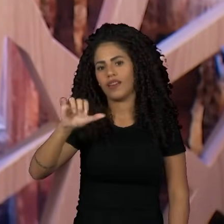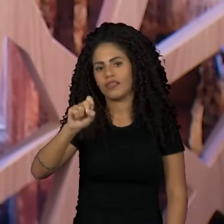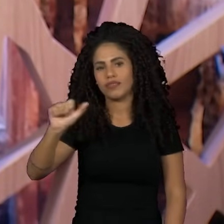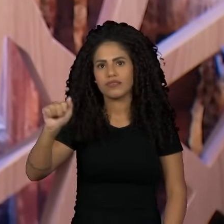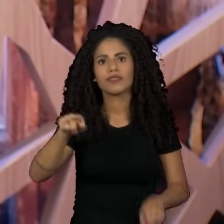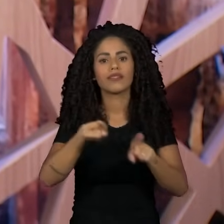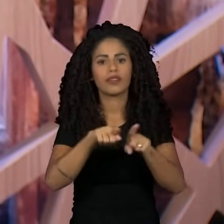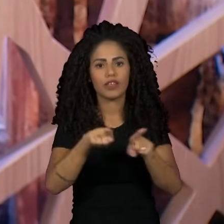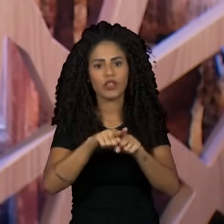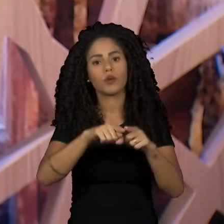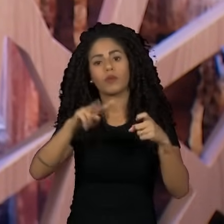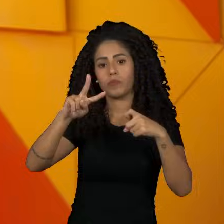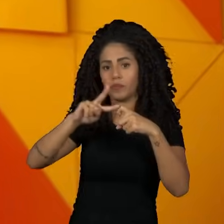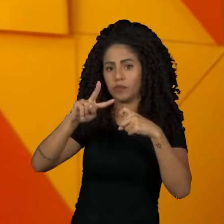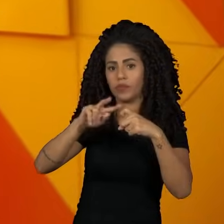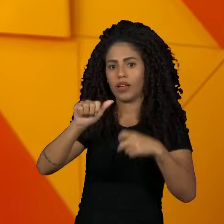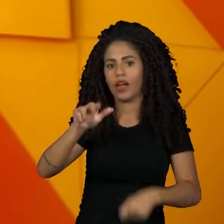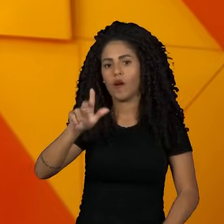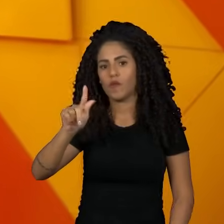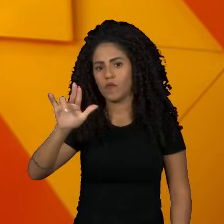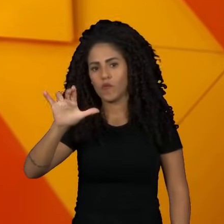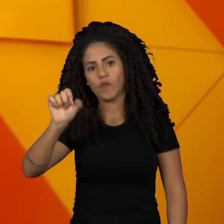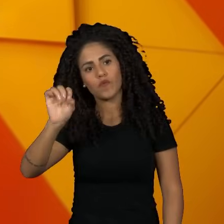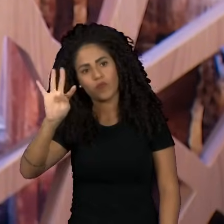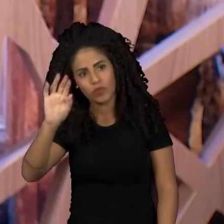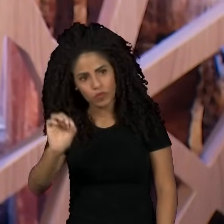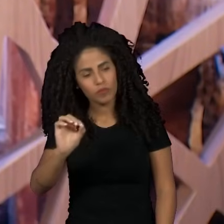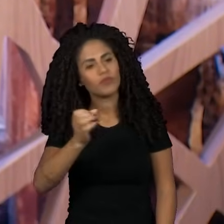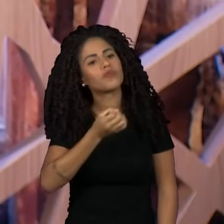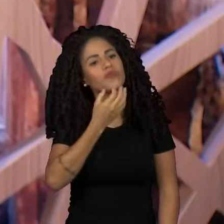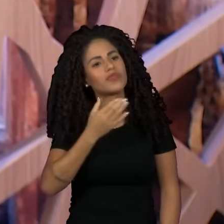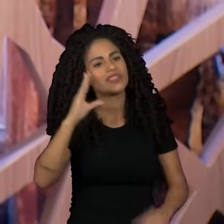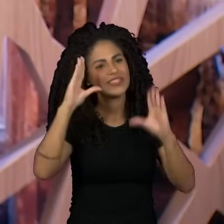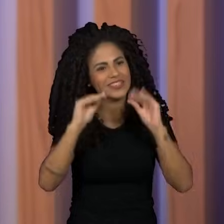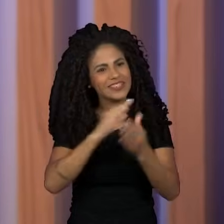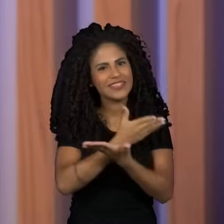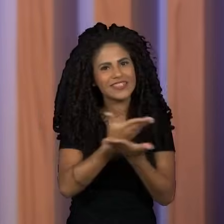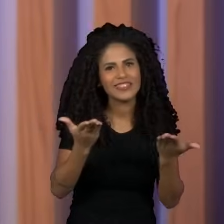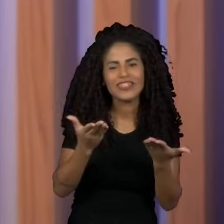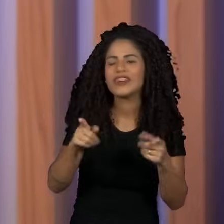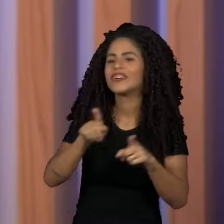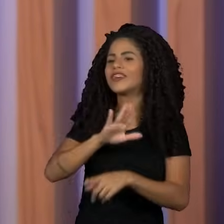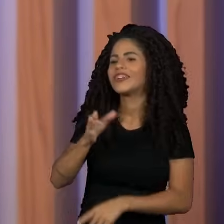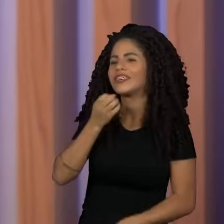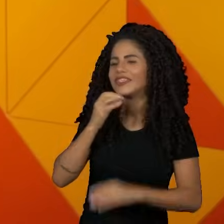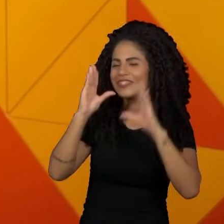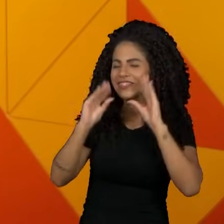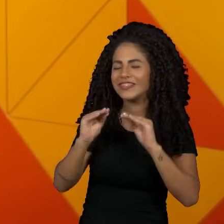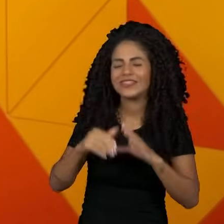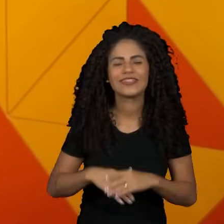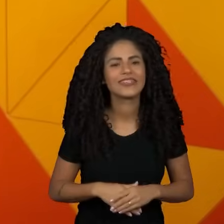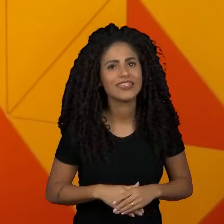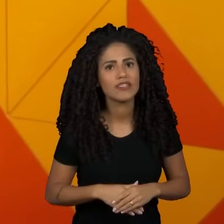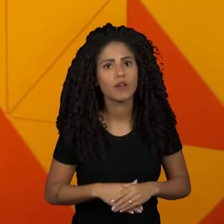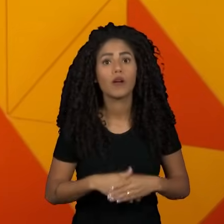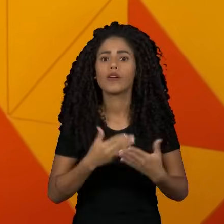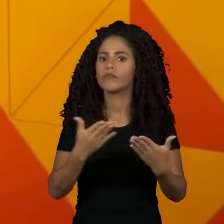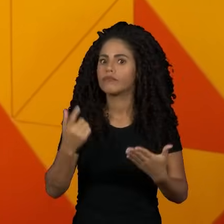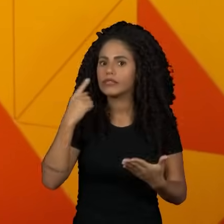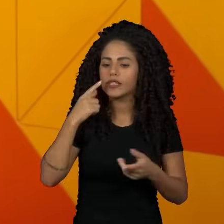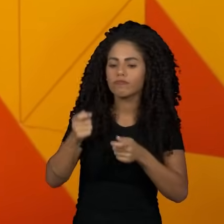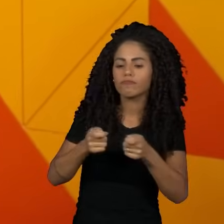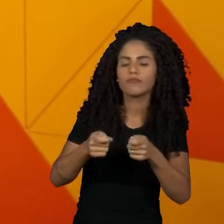veterinário Augusto Renan Rocha. Boa noite, Renan. Boa noite, Cris. Boa noite, Clarissa. Boa noite, Cris. Quem dirige